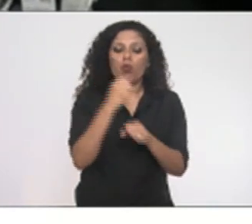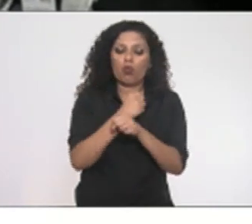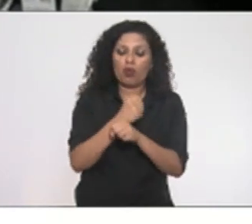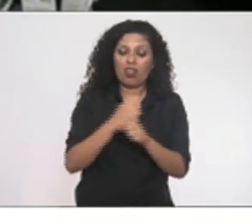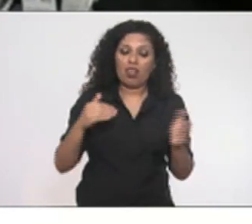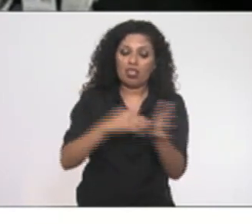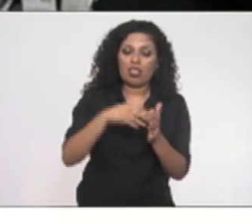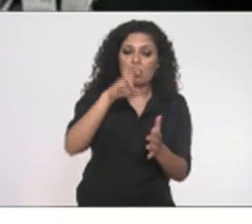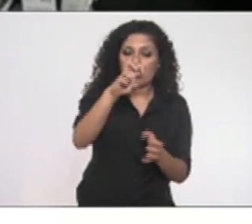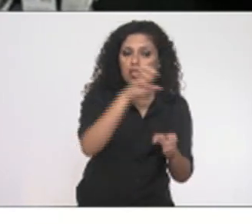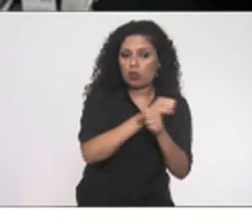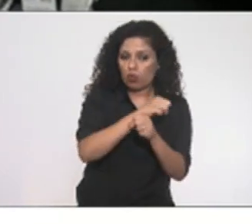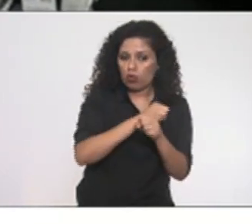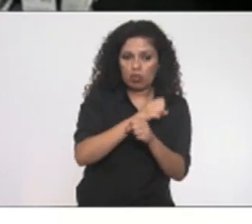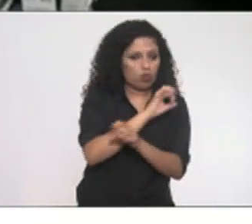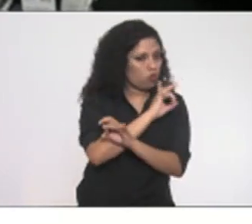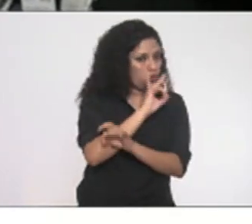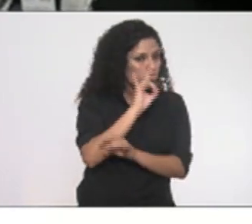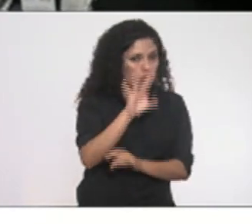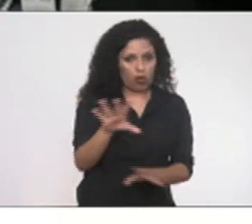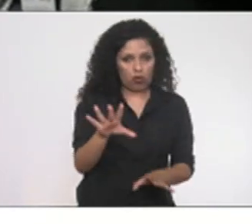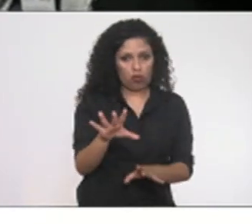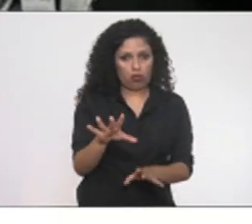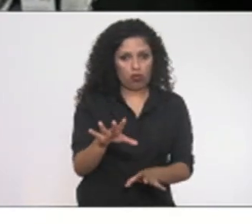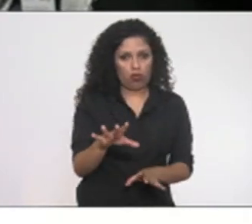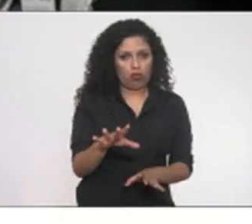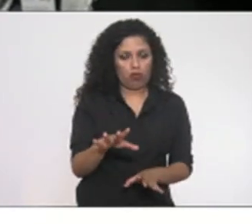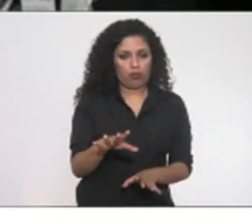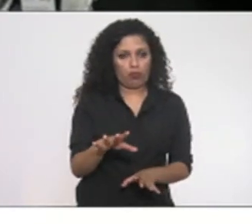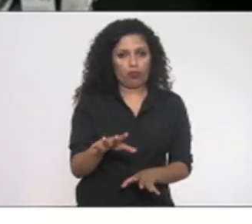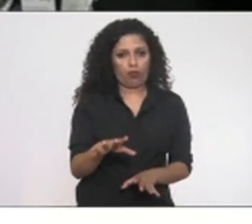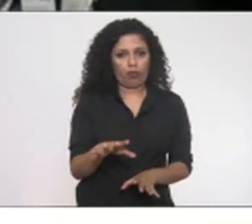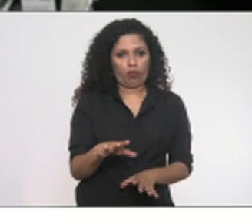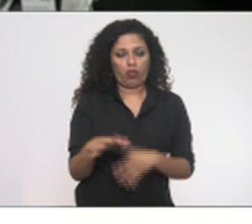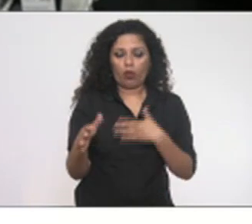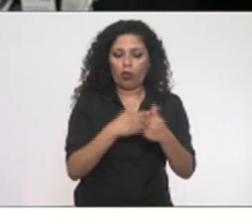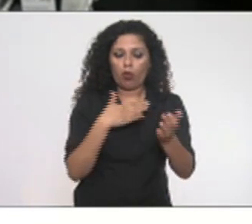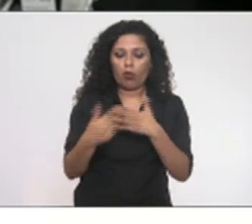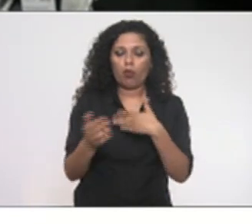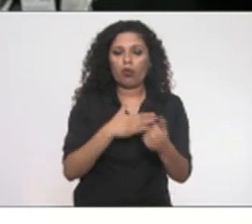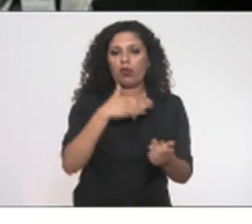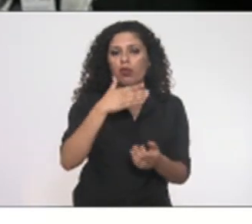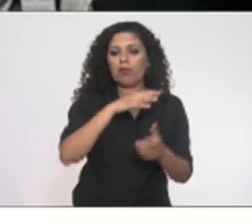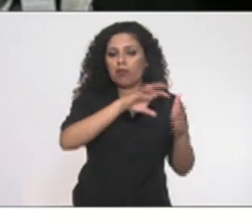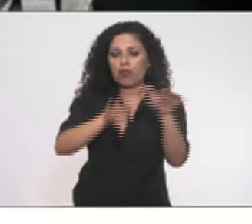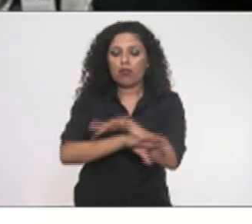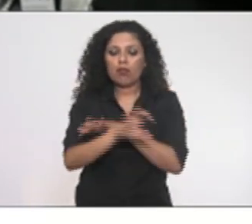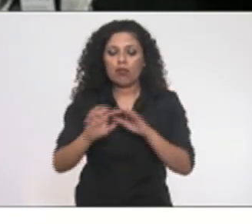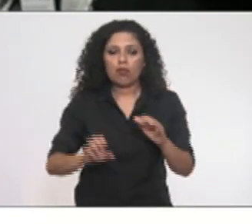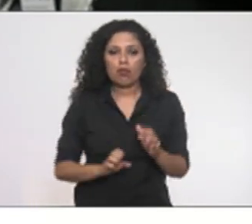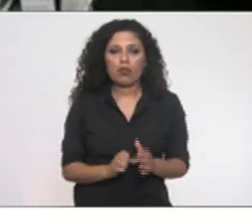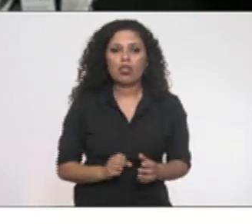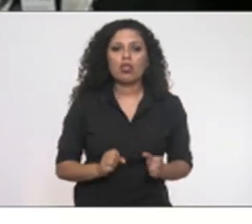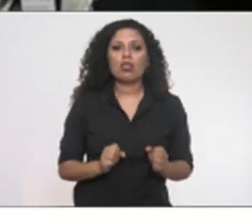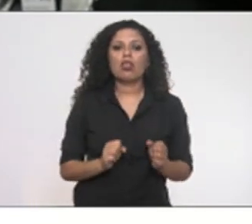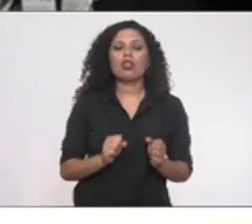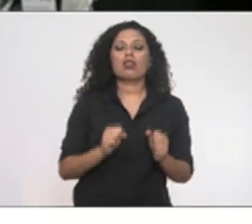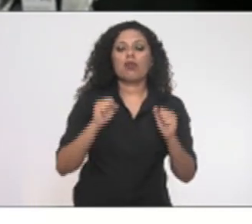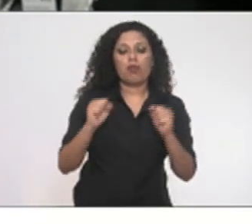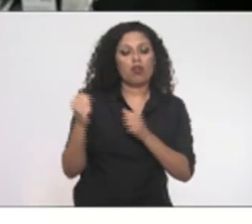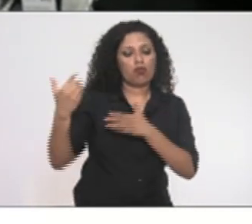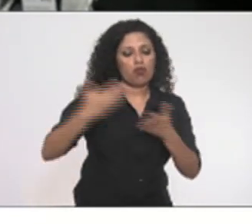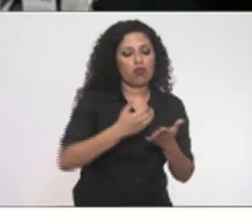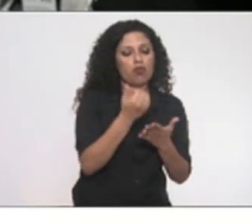na capacidade existente. Ou seja, no que a gente está ofertando na TBG, qualquer agente pode comprar. São contratos de 1